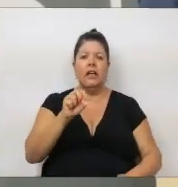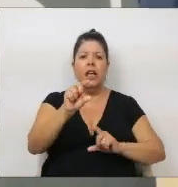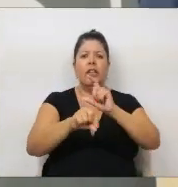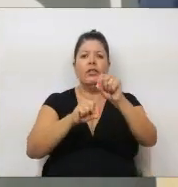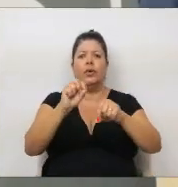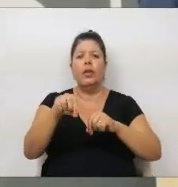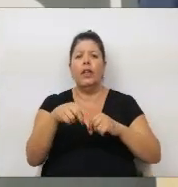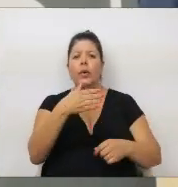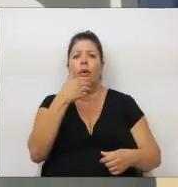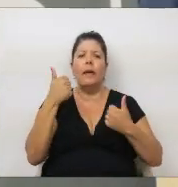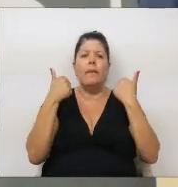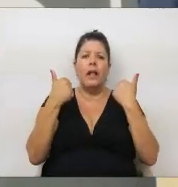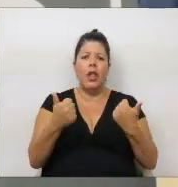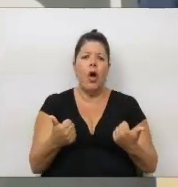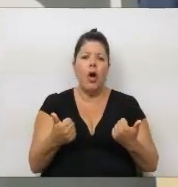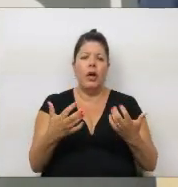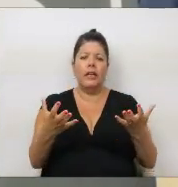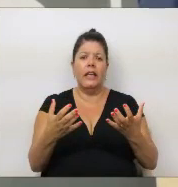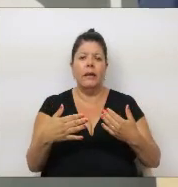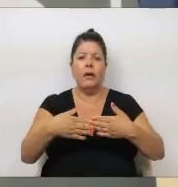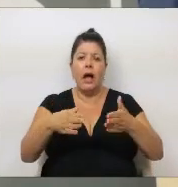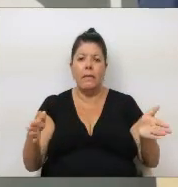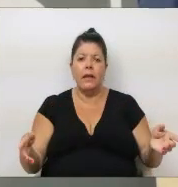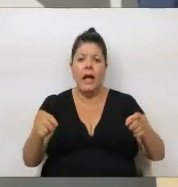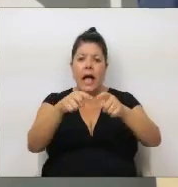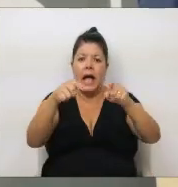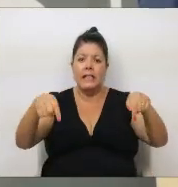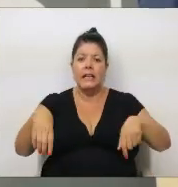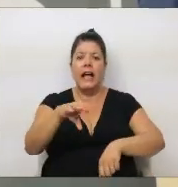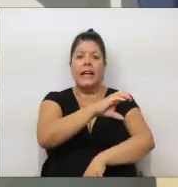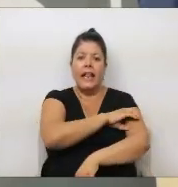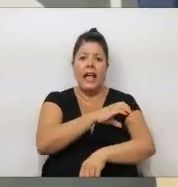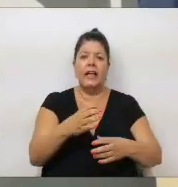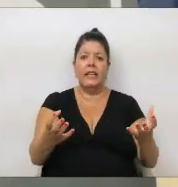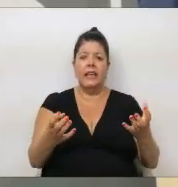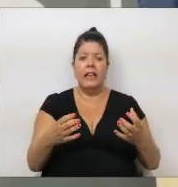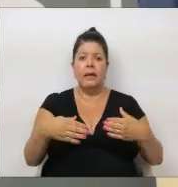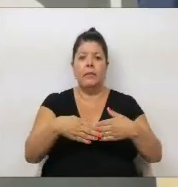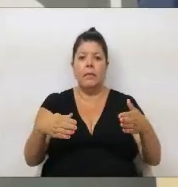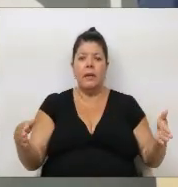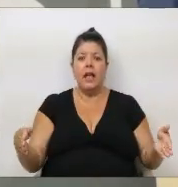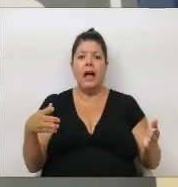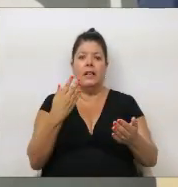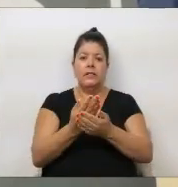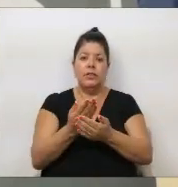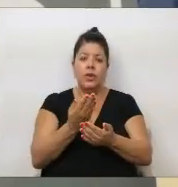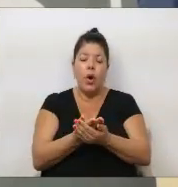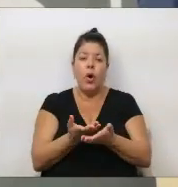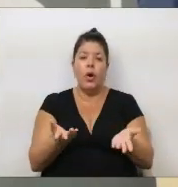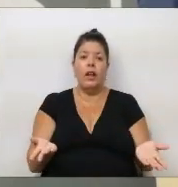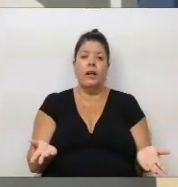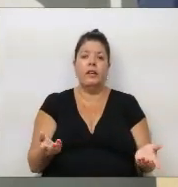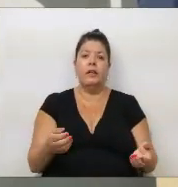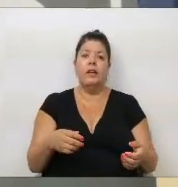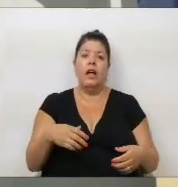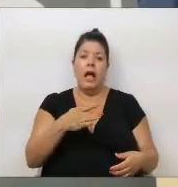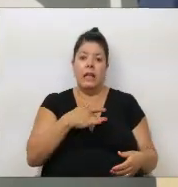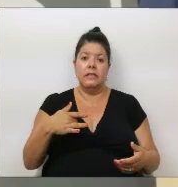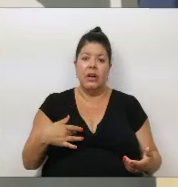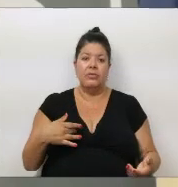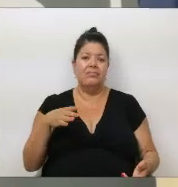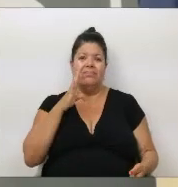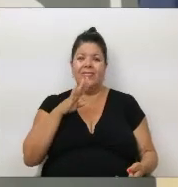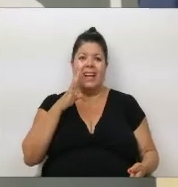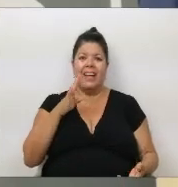acha melhor. Ah, nós queremos ampliar uma sala na creche. Ah, nós queremos ampliar uma sala na escola aqui. Ah, o posto de saúde não está legal,